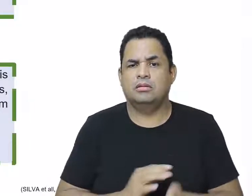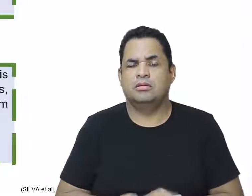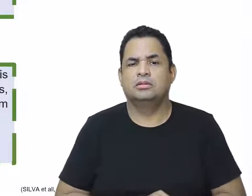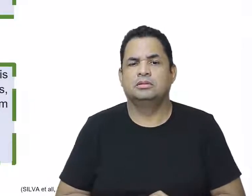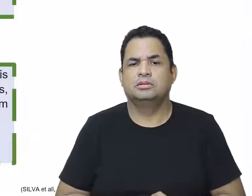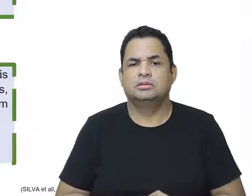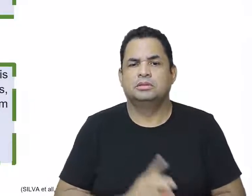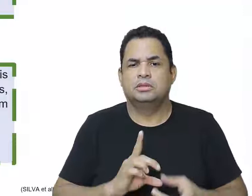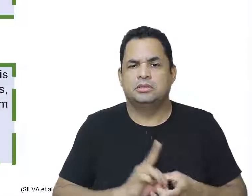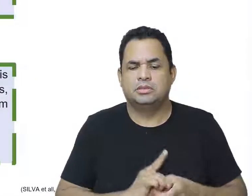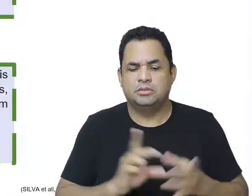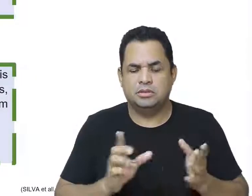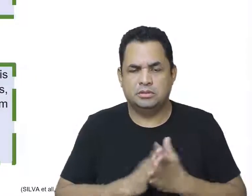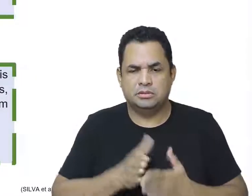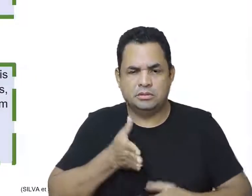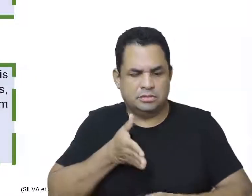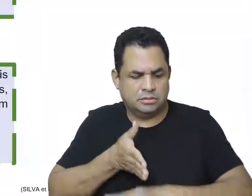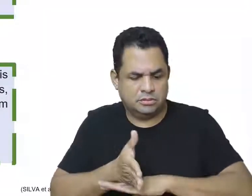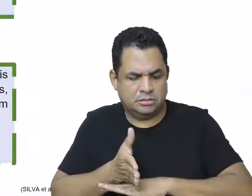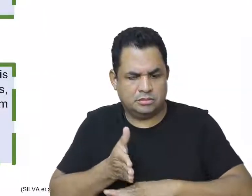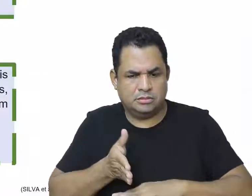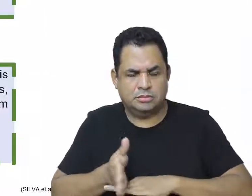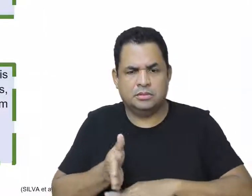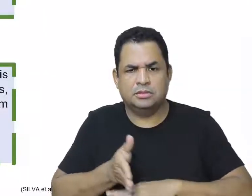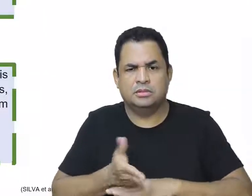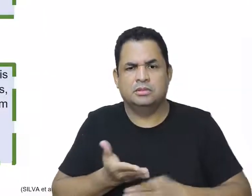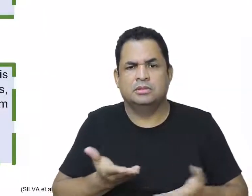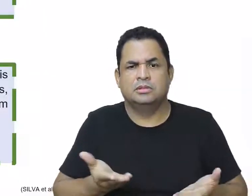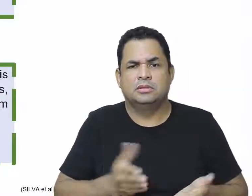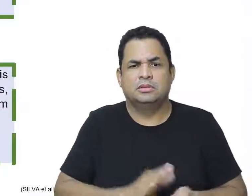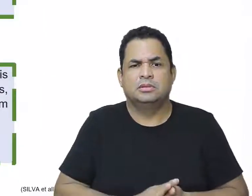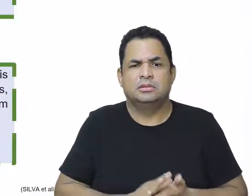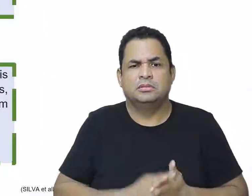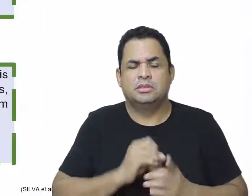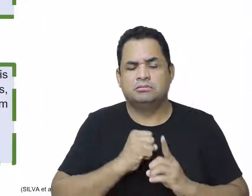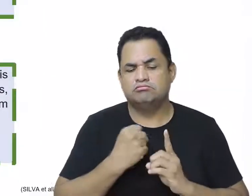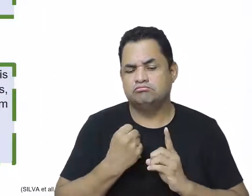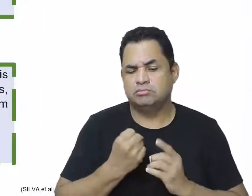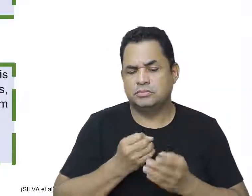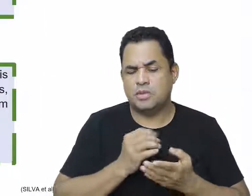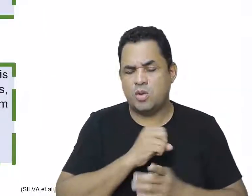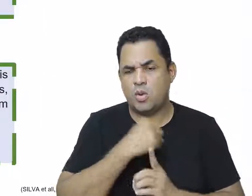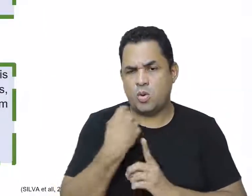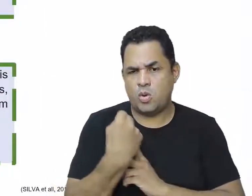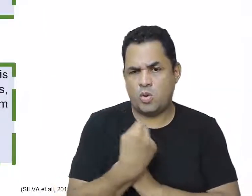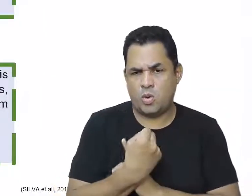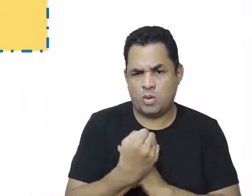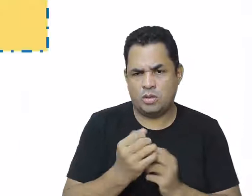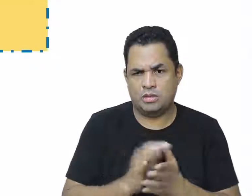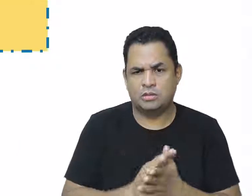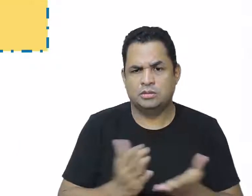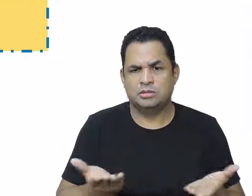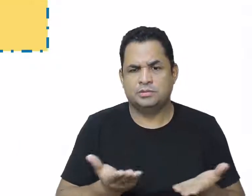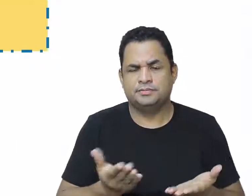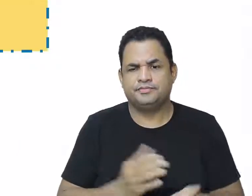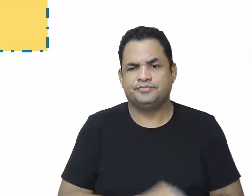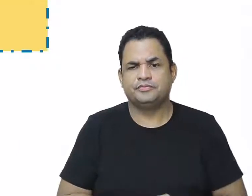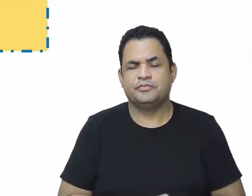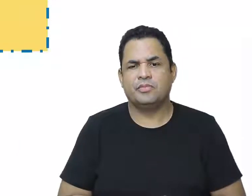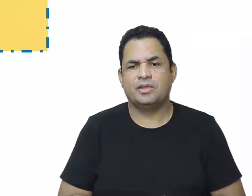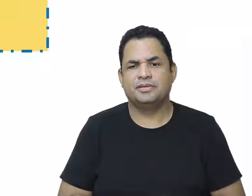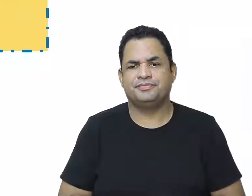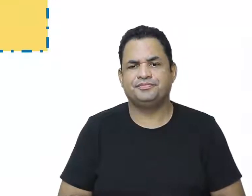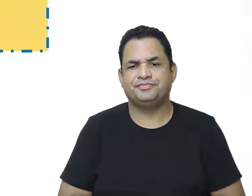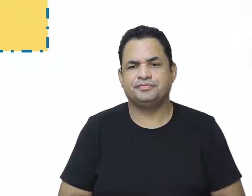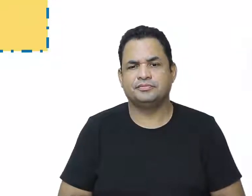democracia participativa, ele visa ampliar a participação social das pessoas, já que nesse tipo aqui, ó,